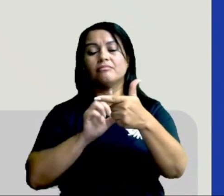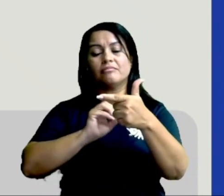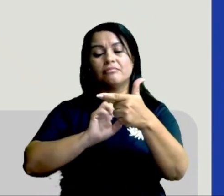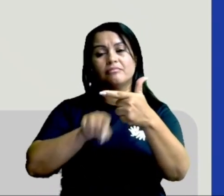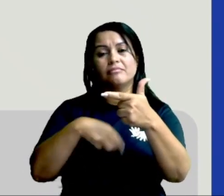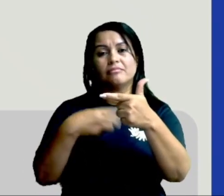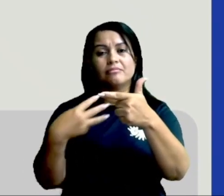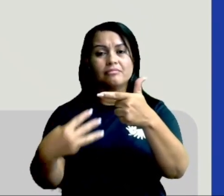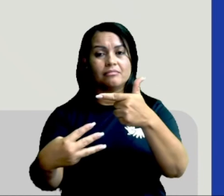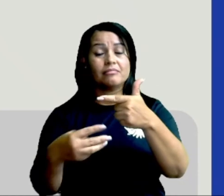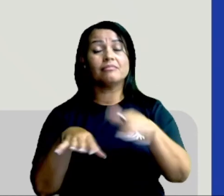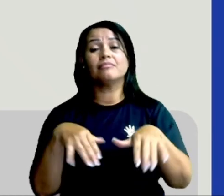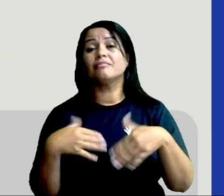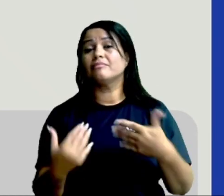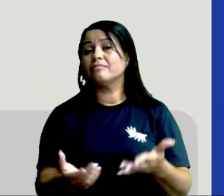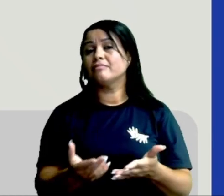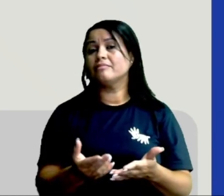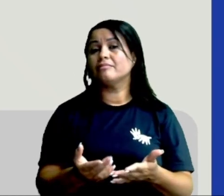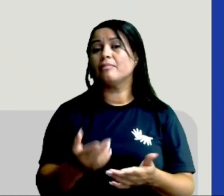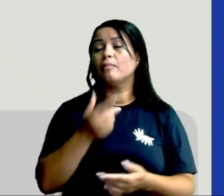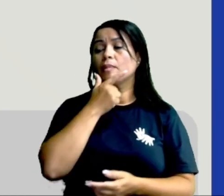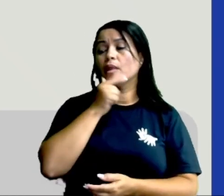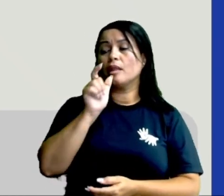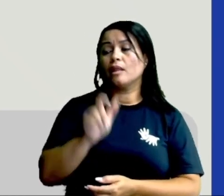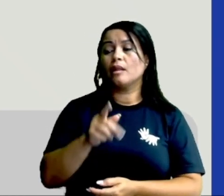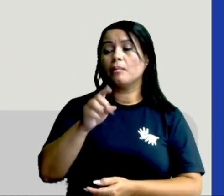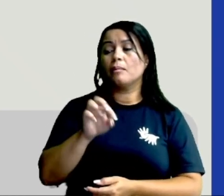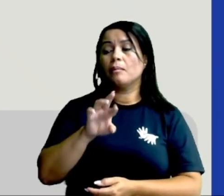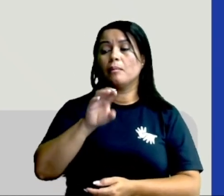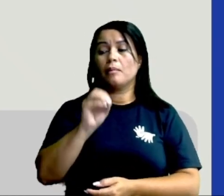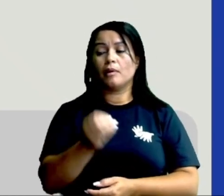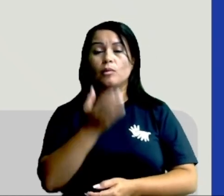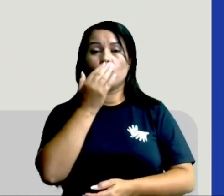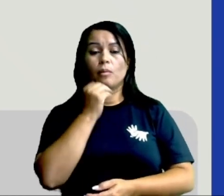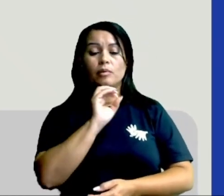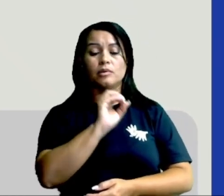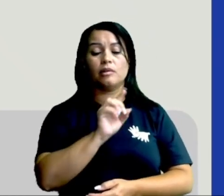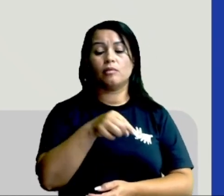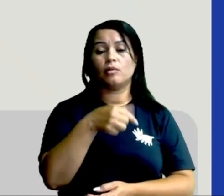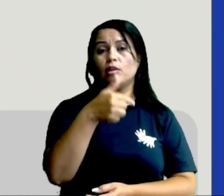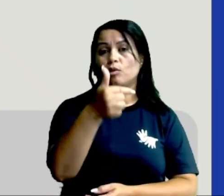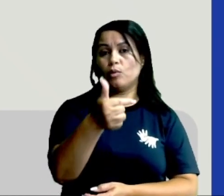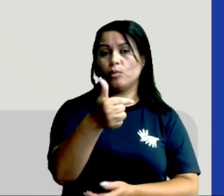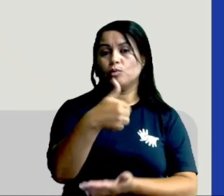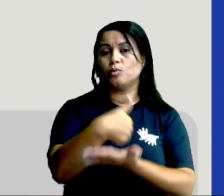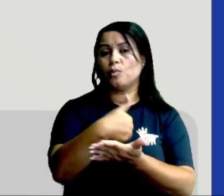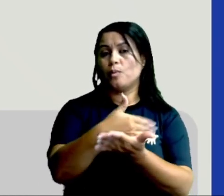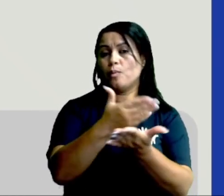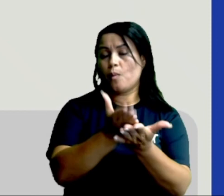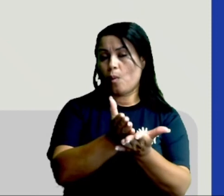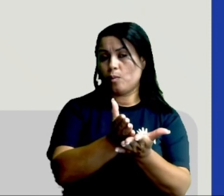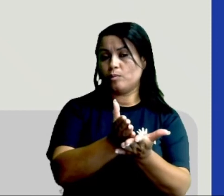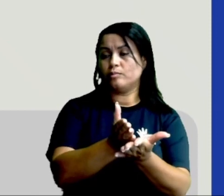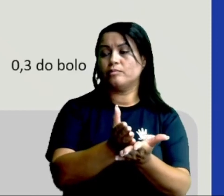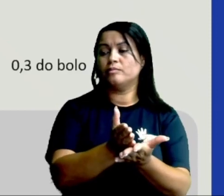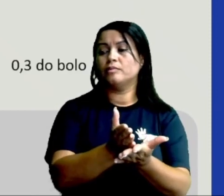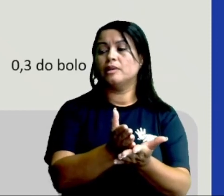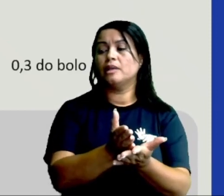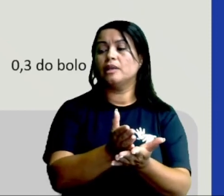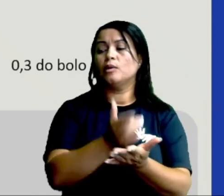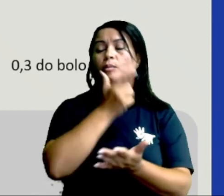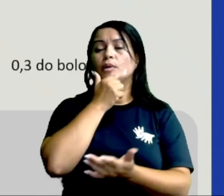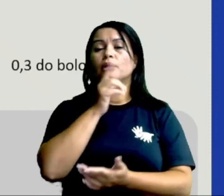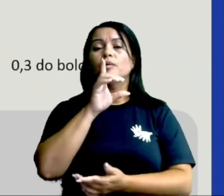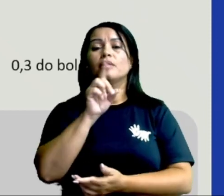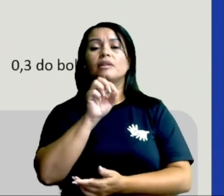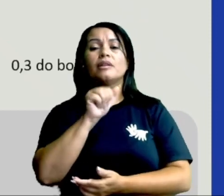3. Então, Pedro consumiu 0,2 do bolo, né? Números decimais. E